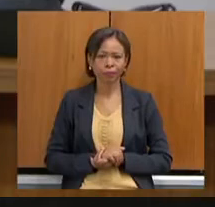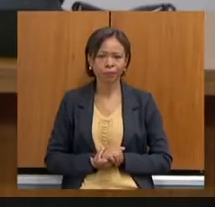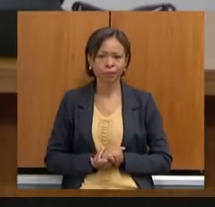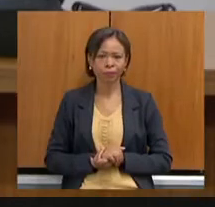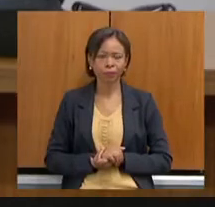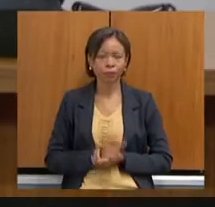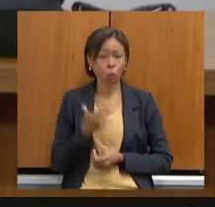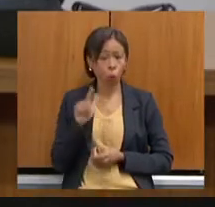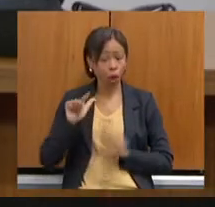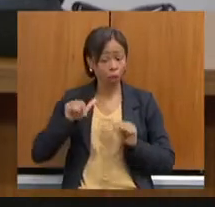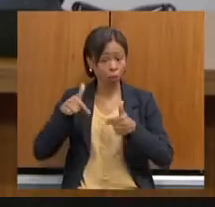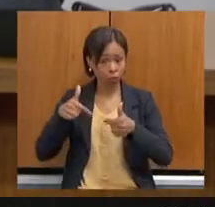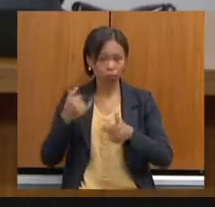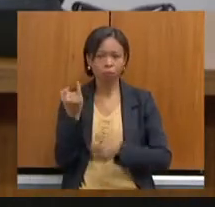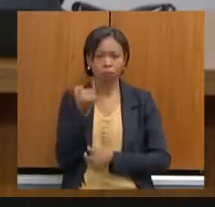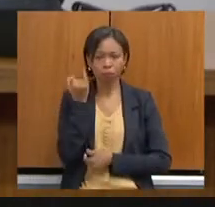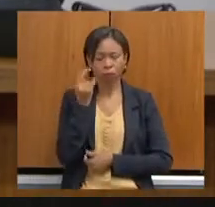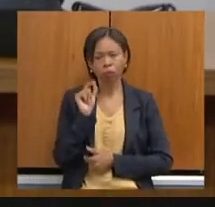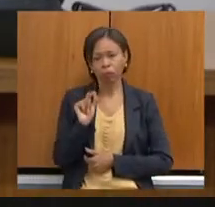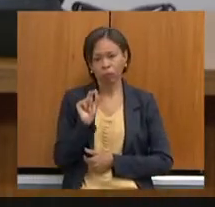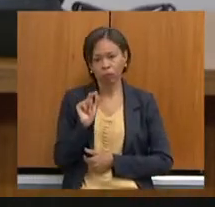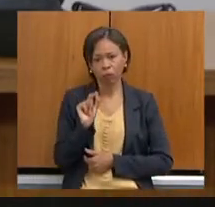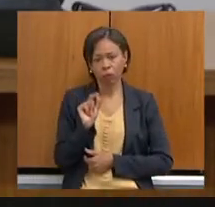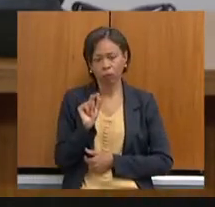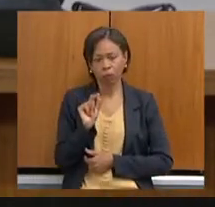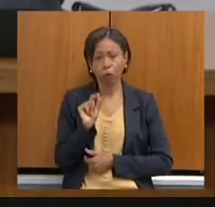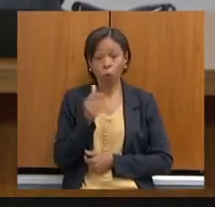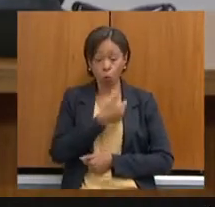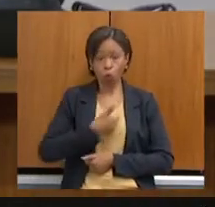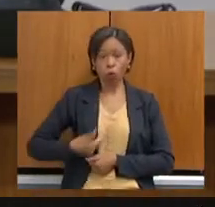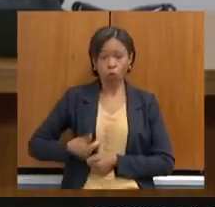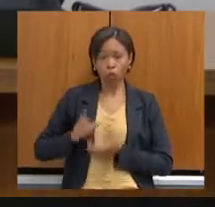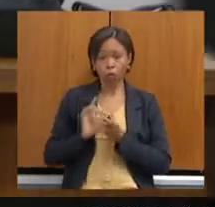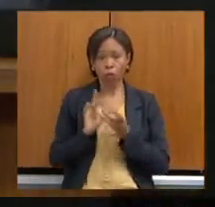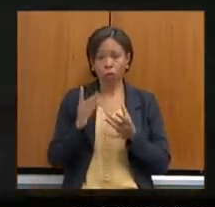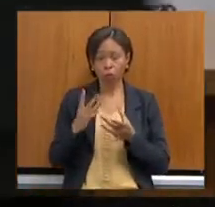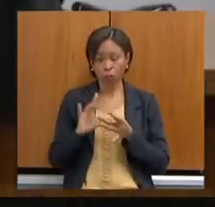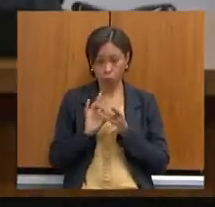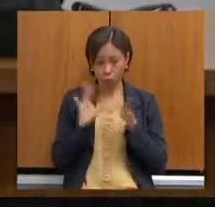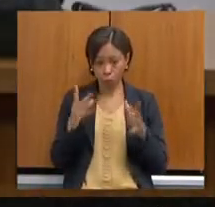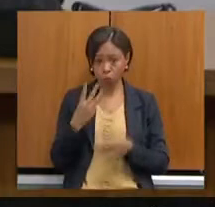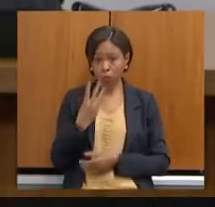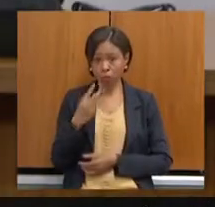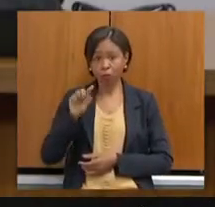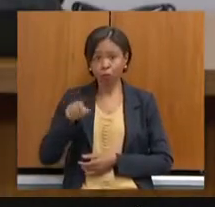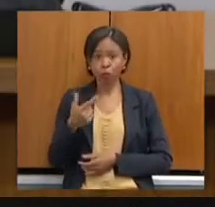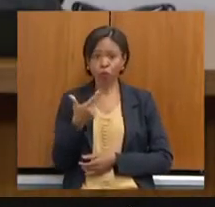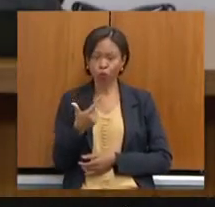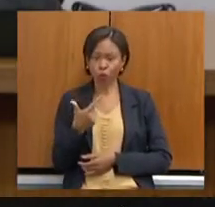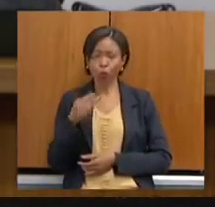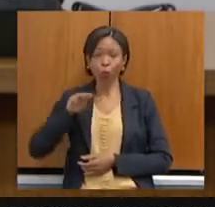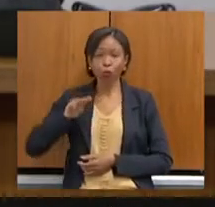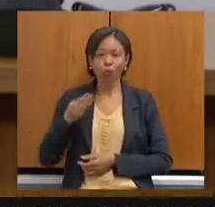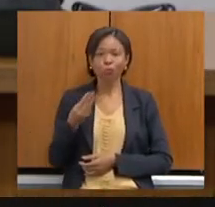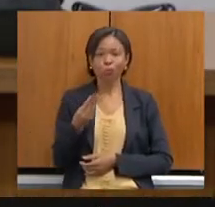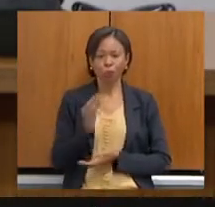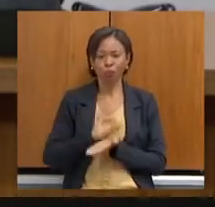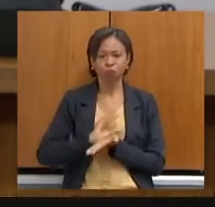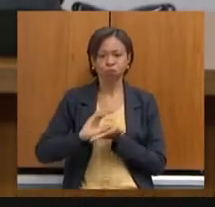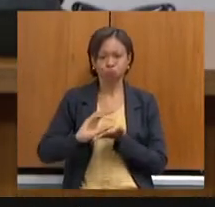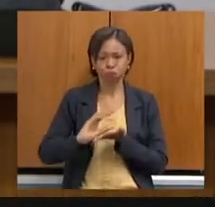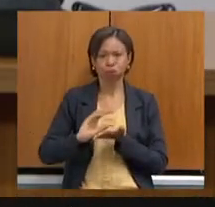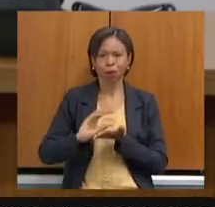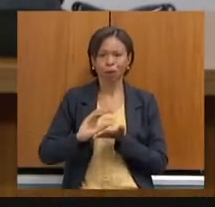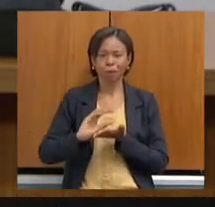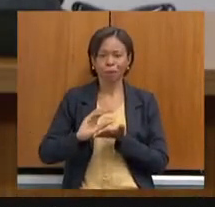em outra ação importante é que no nosso governo liberou a 3,2 milhões para porte no programa Estadual garantia-safra